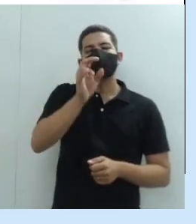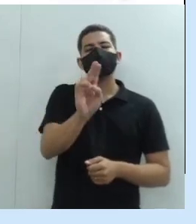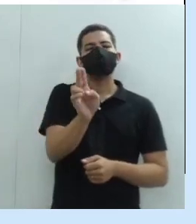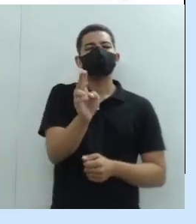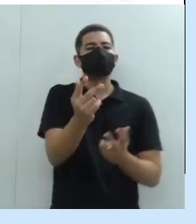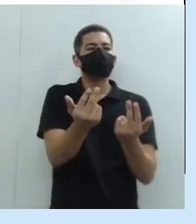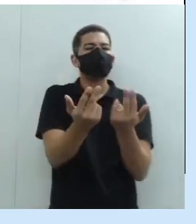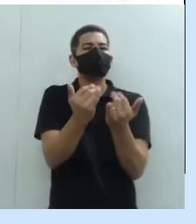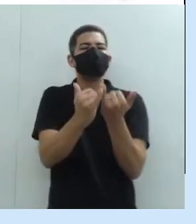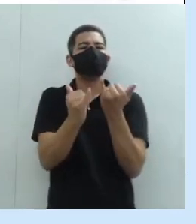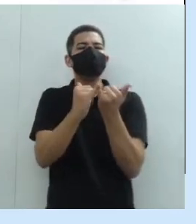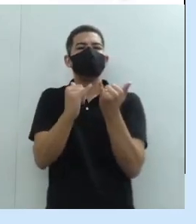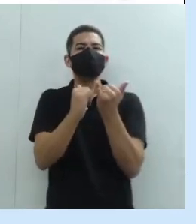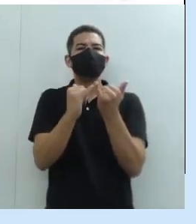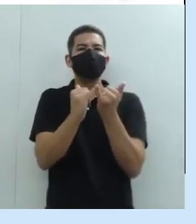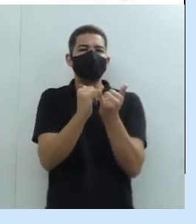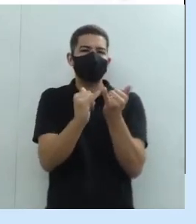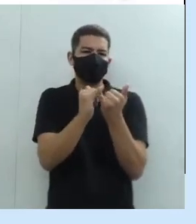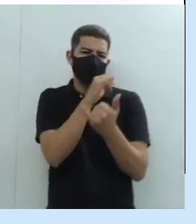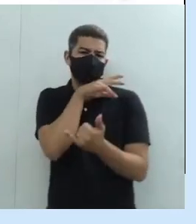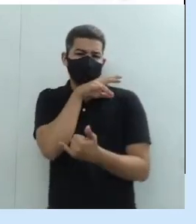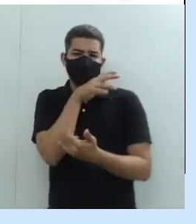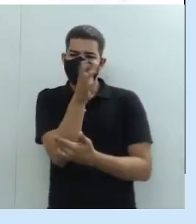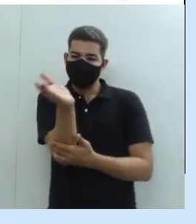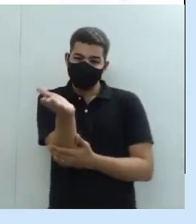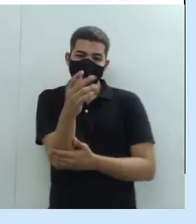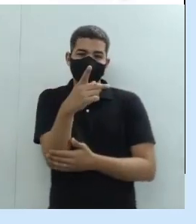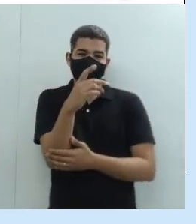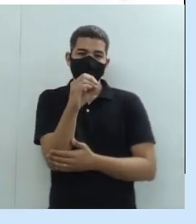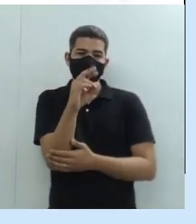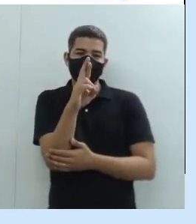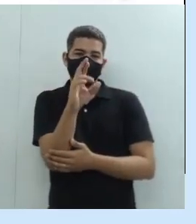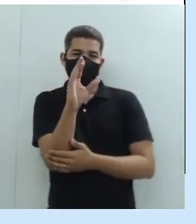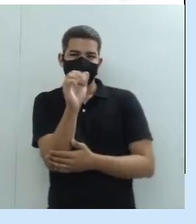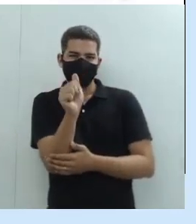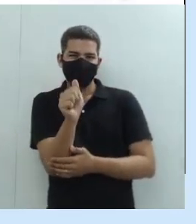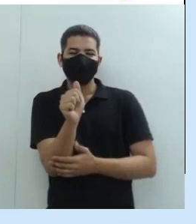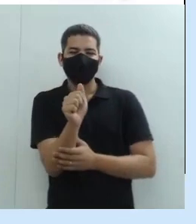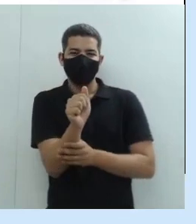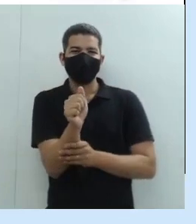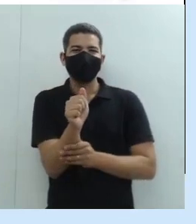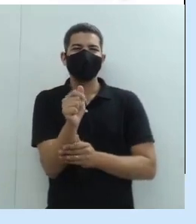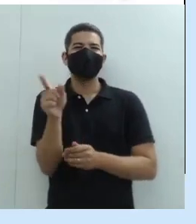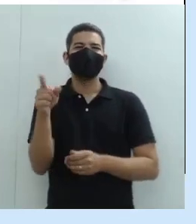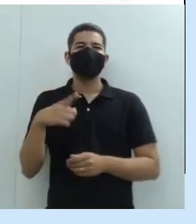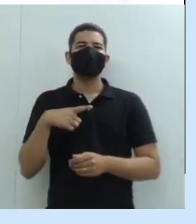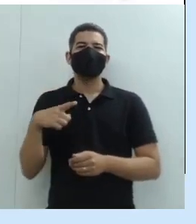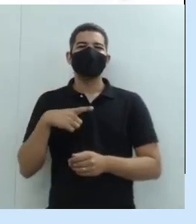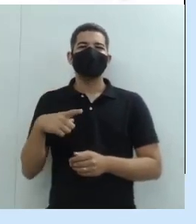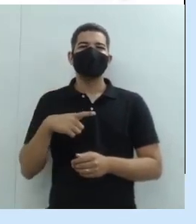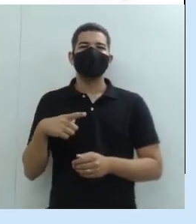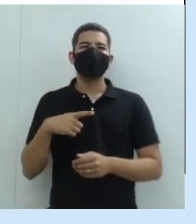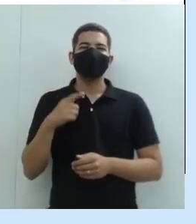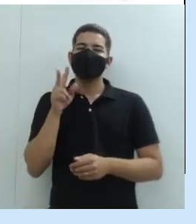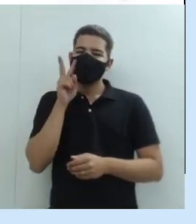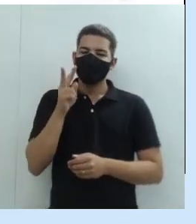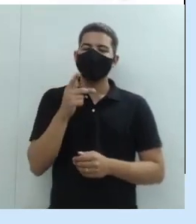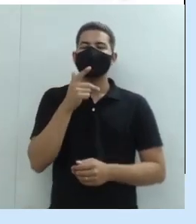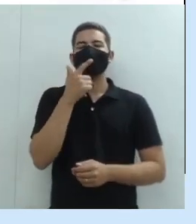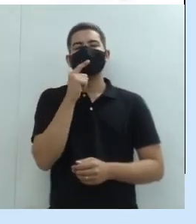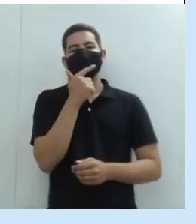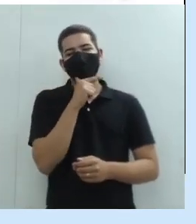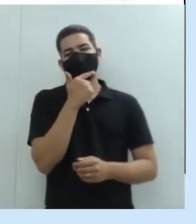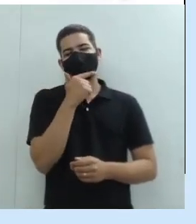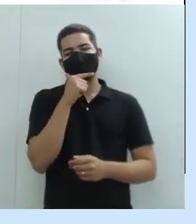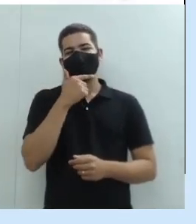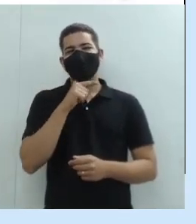ele conhecia como porca, que era um animal. E causa aí este humor, este efeito aí que